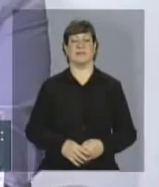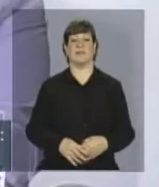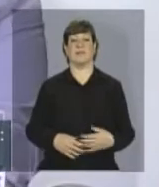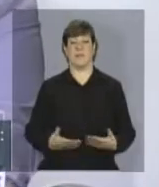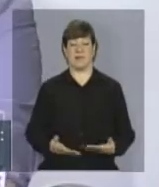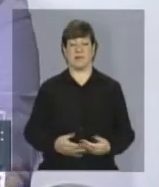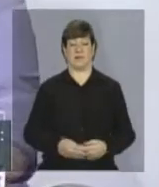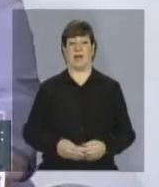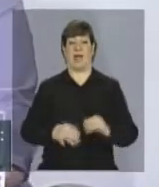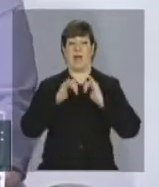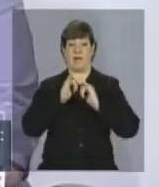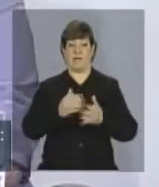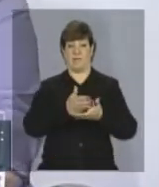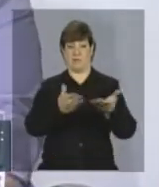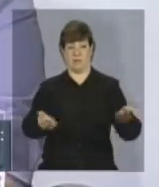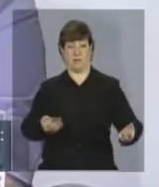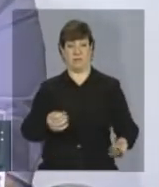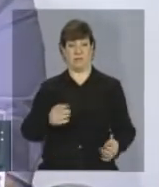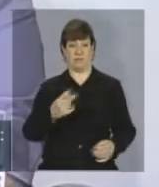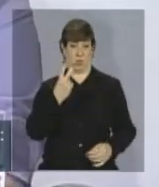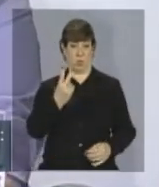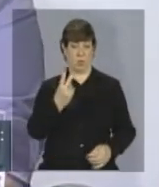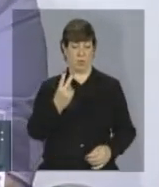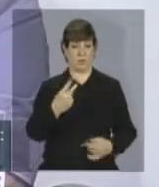Chamar a atenção para duas questões